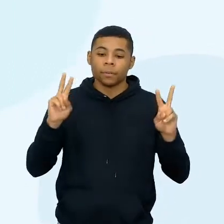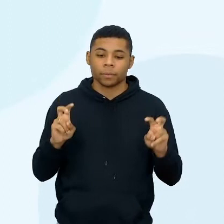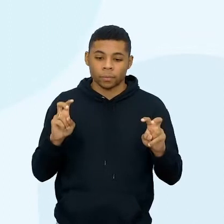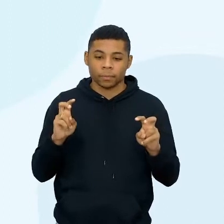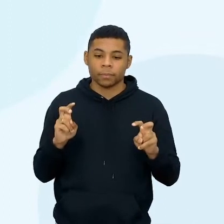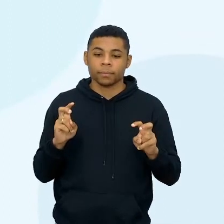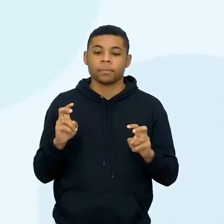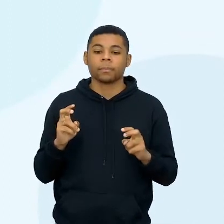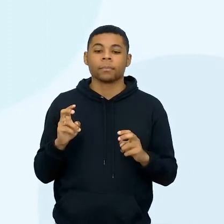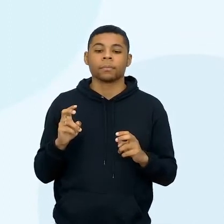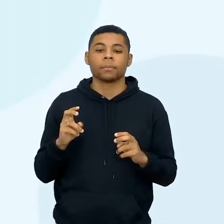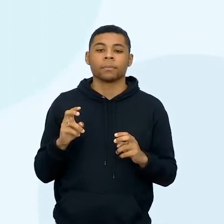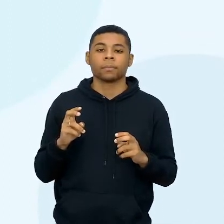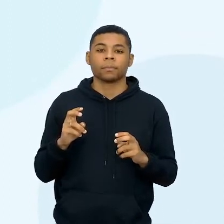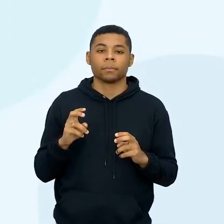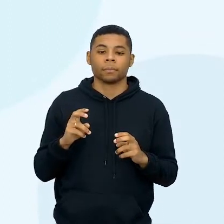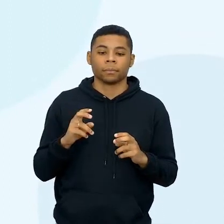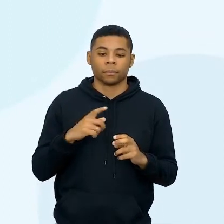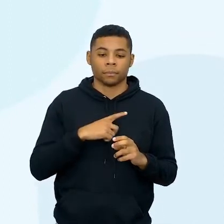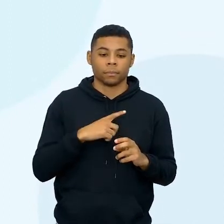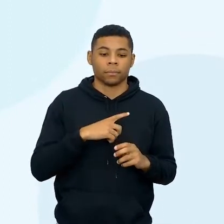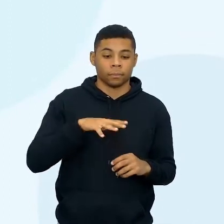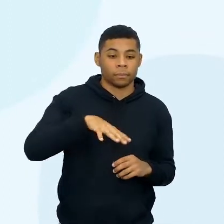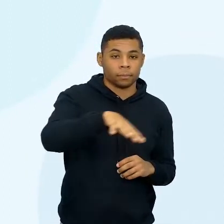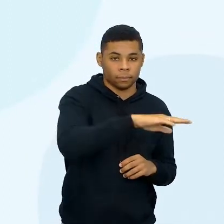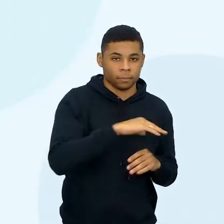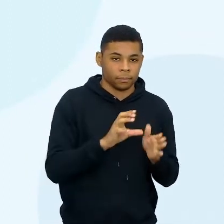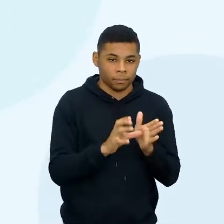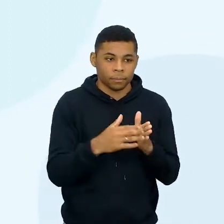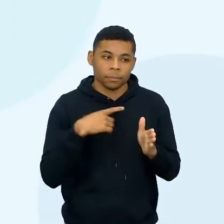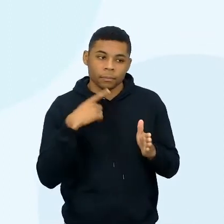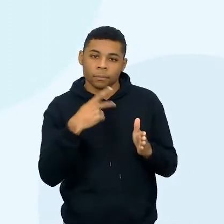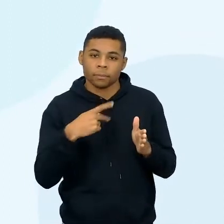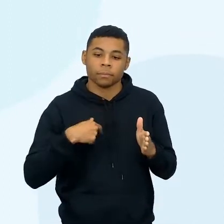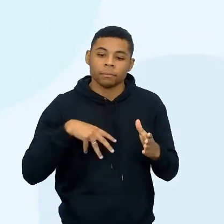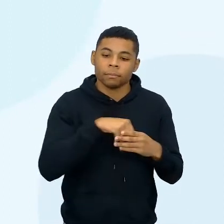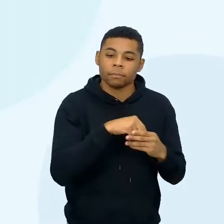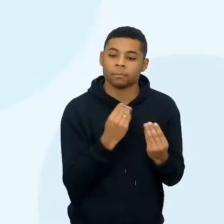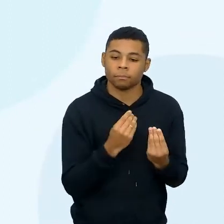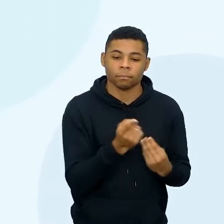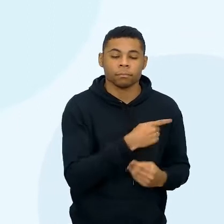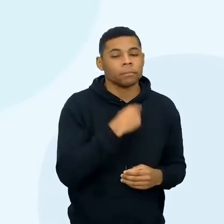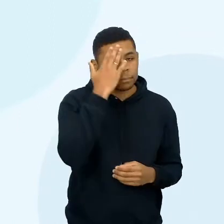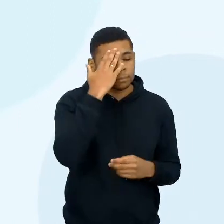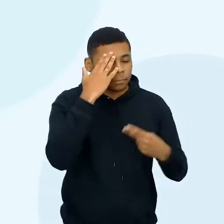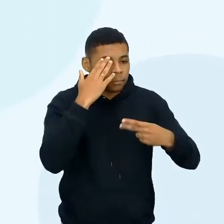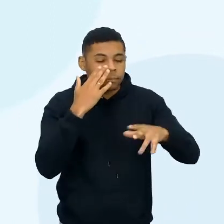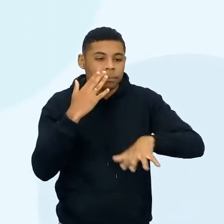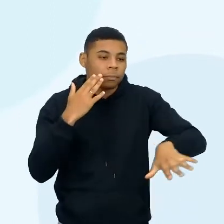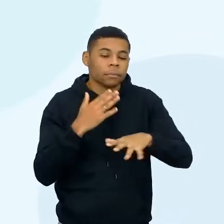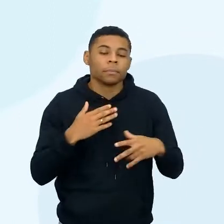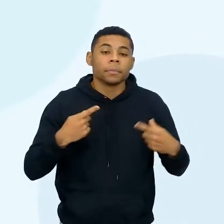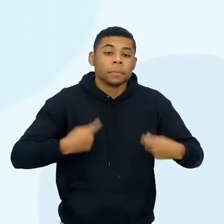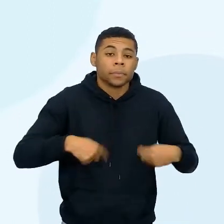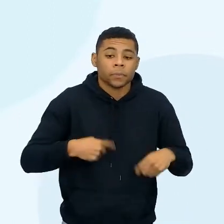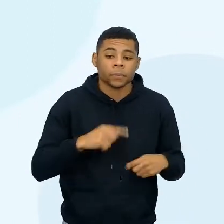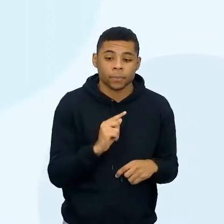a integração de uma comunidade, discutindo o que essas comunidades precisam, as